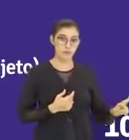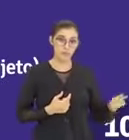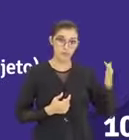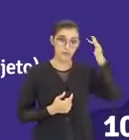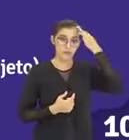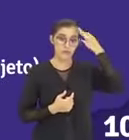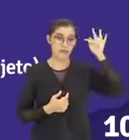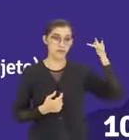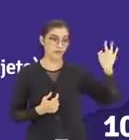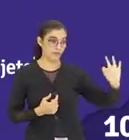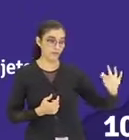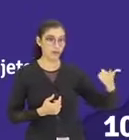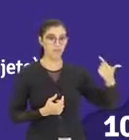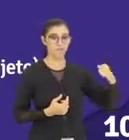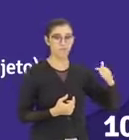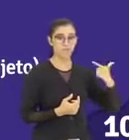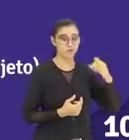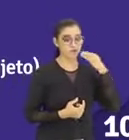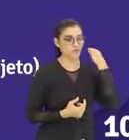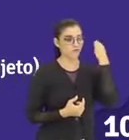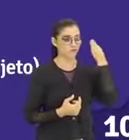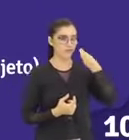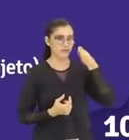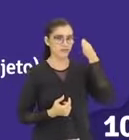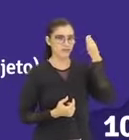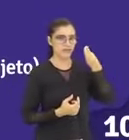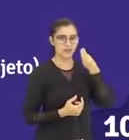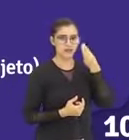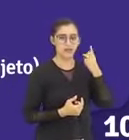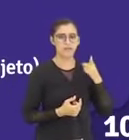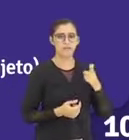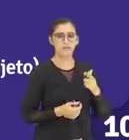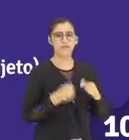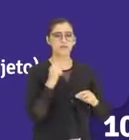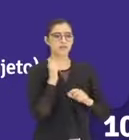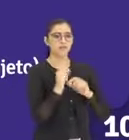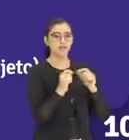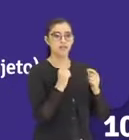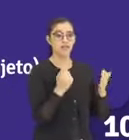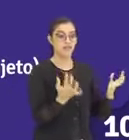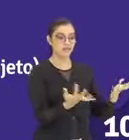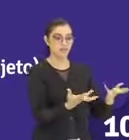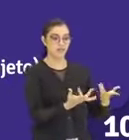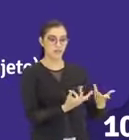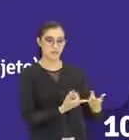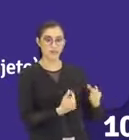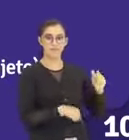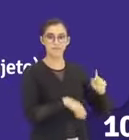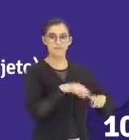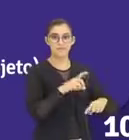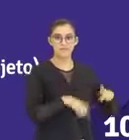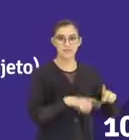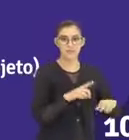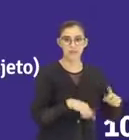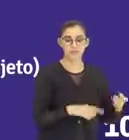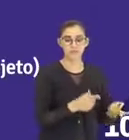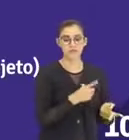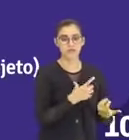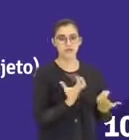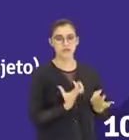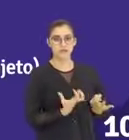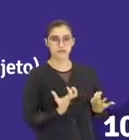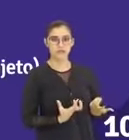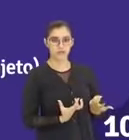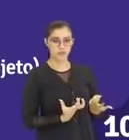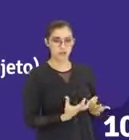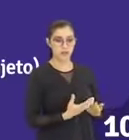era qualitativa, ou seja, as qualidades do objeto. O que eles queriam buscar pela teoria? A